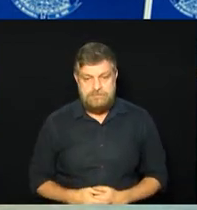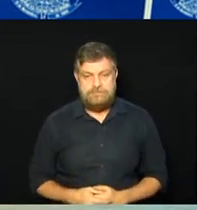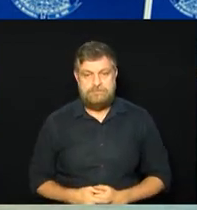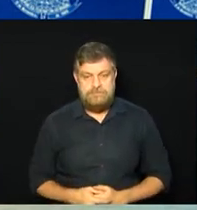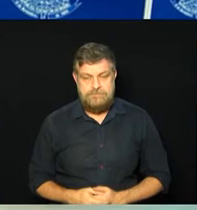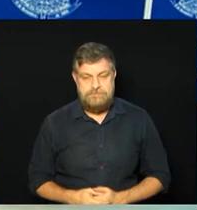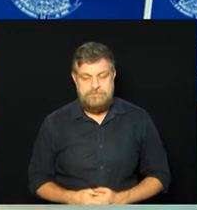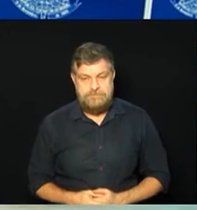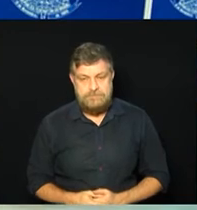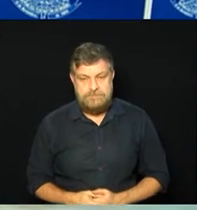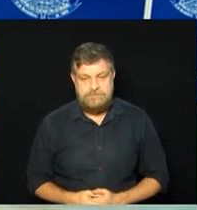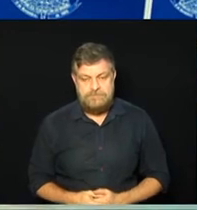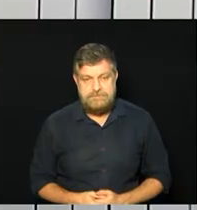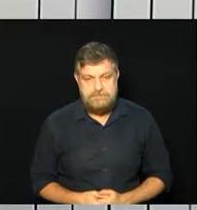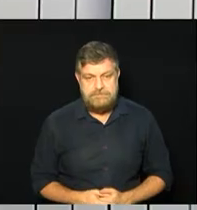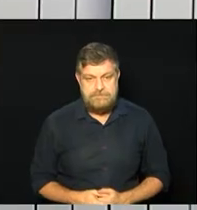www.indaiatuba.sp.gov.br.